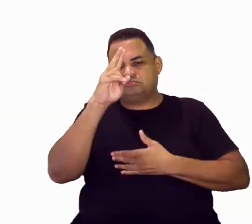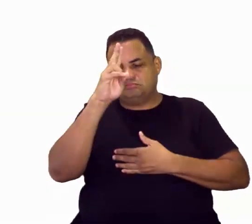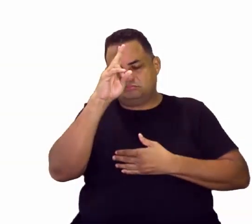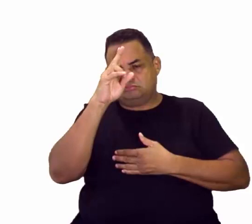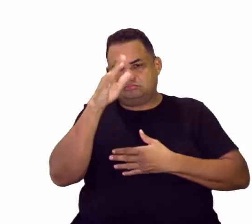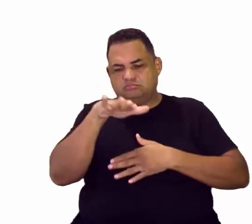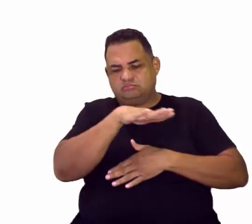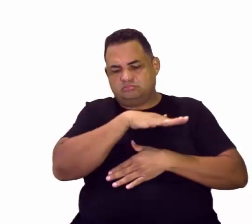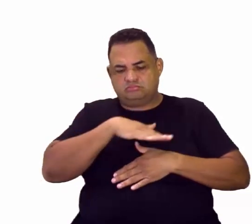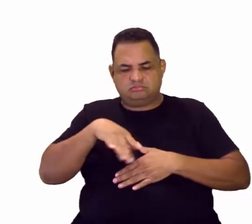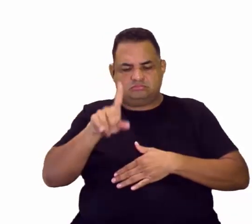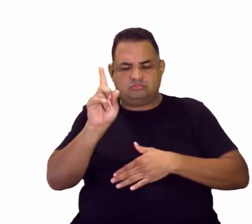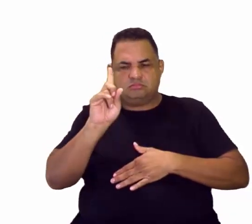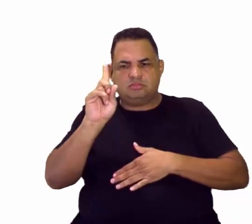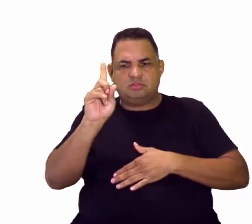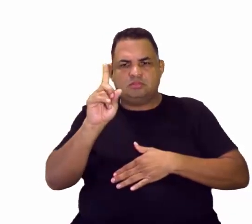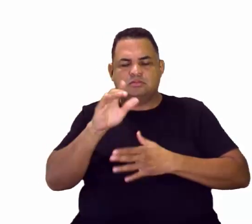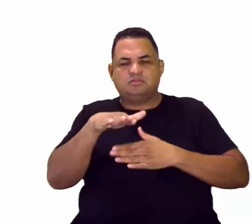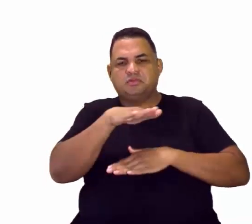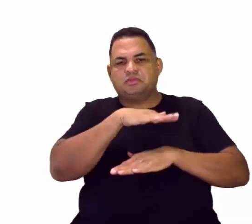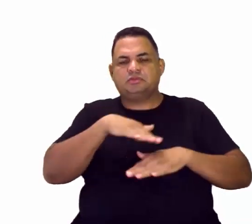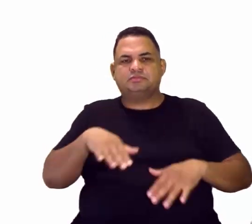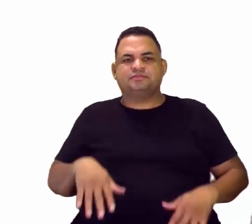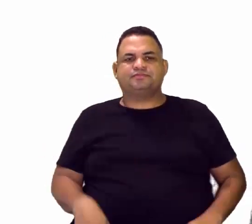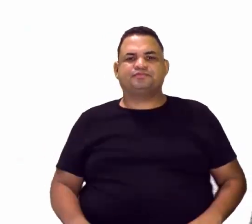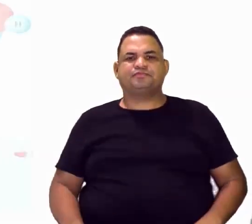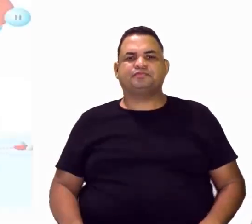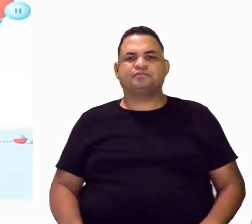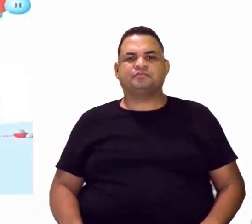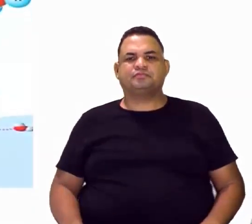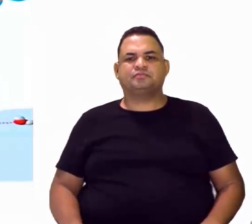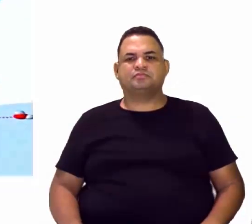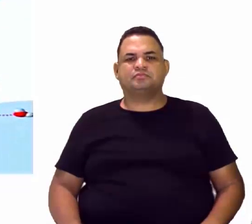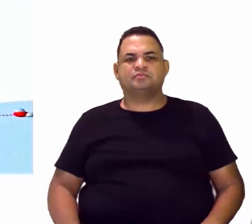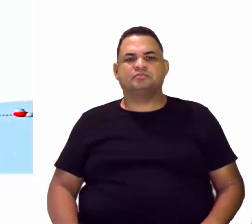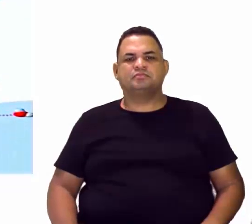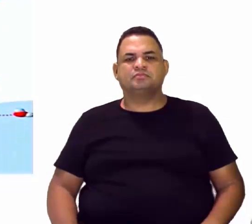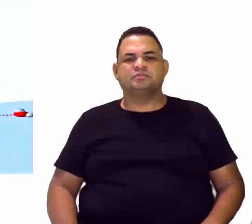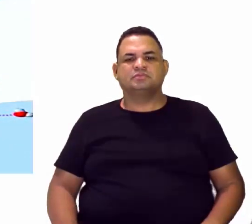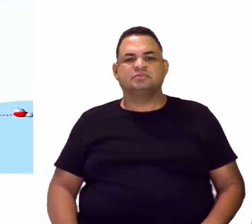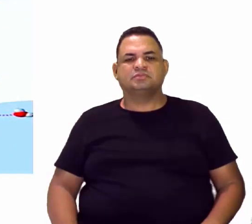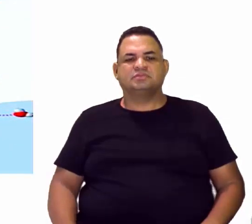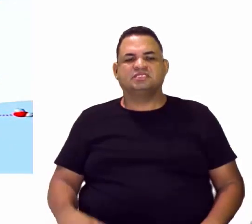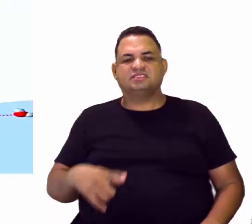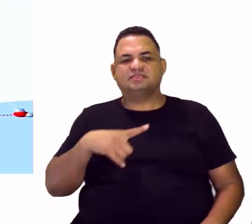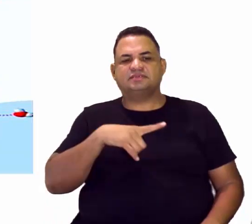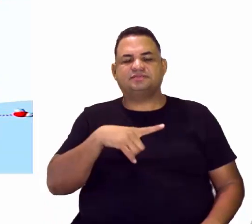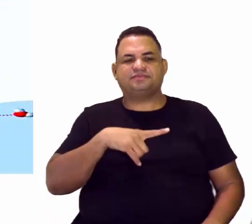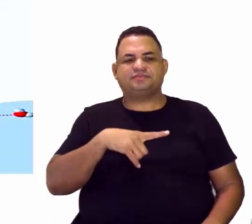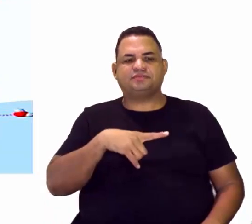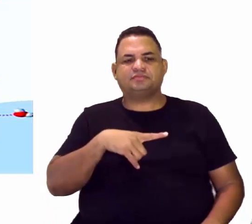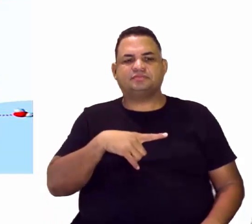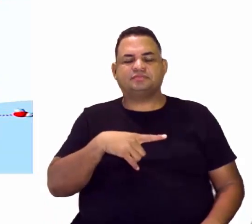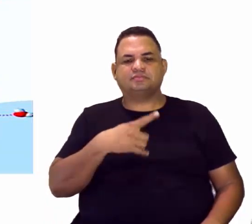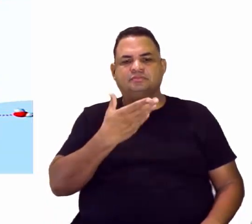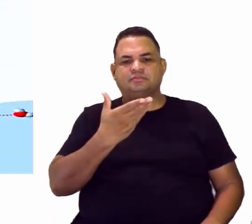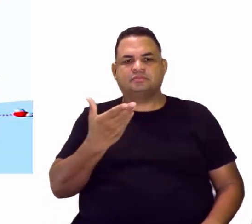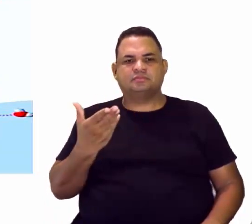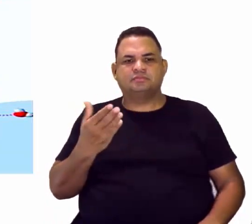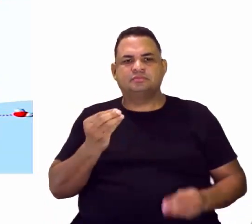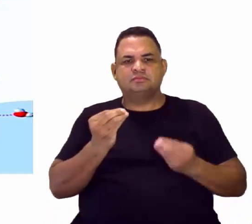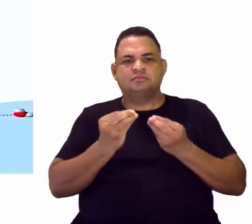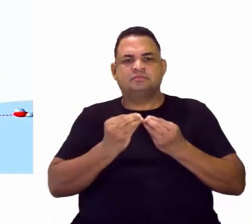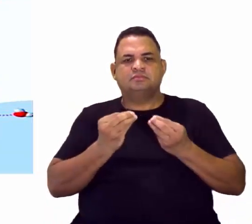insetos não afundam, né? E aqui nós temos, olha só, as moléculas